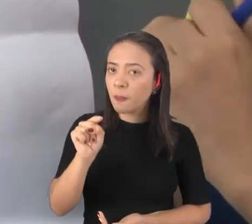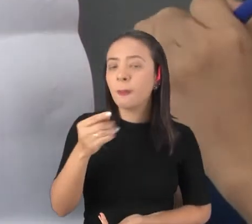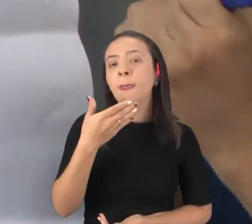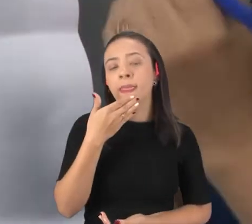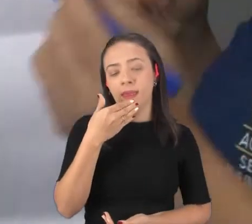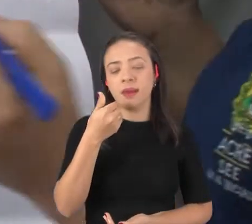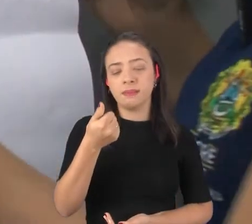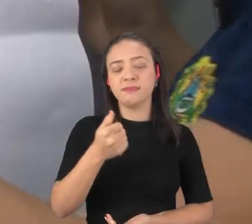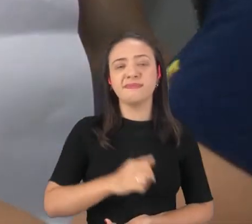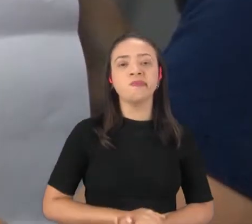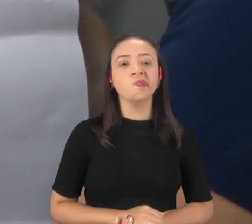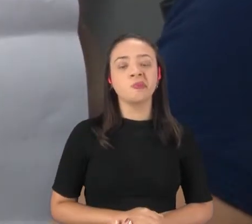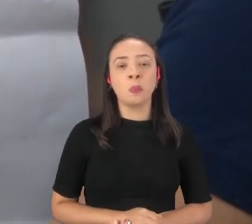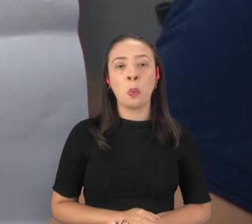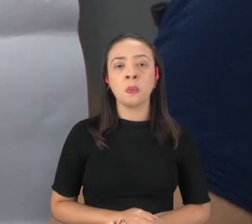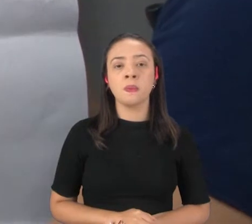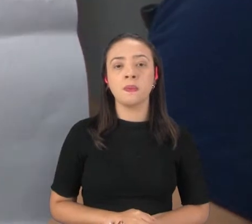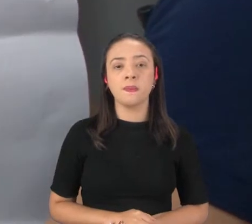exclamação.